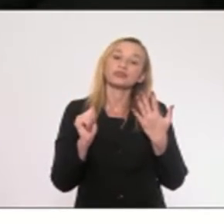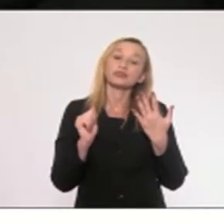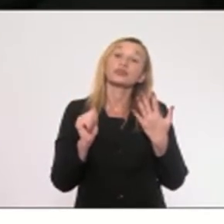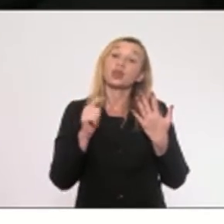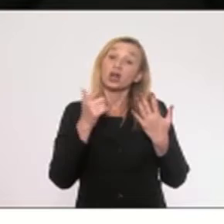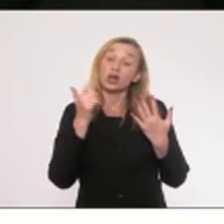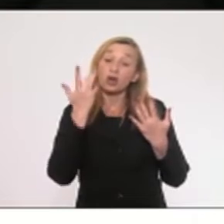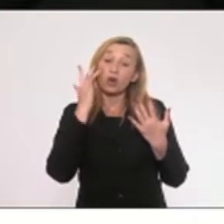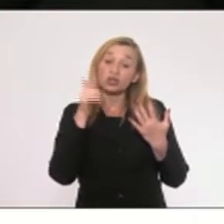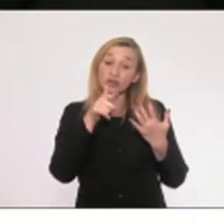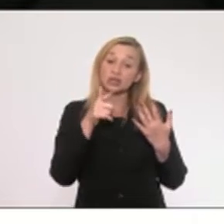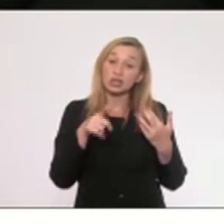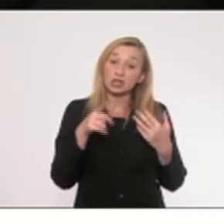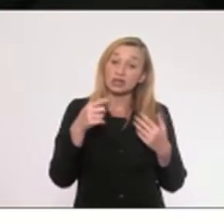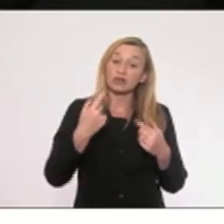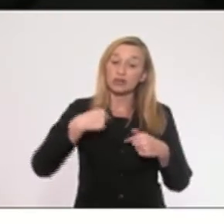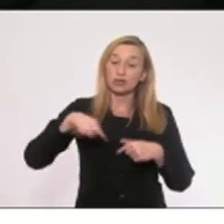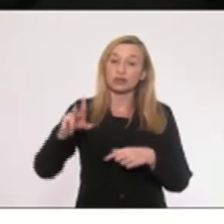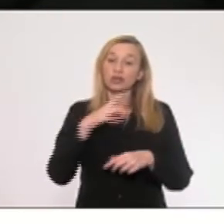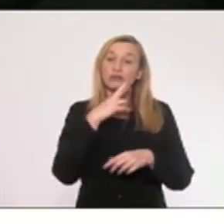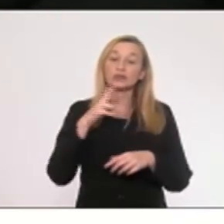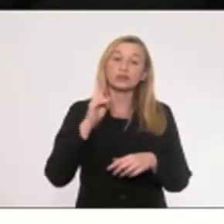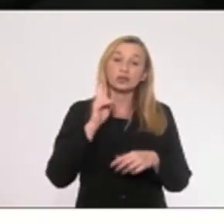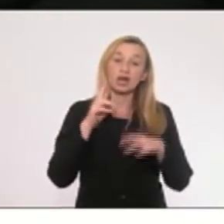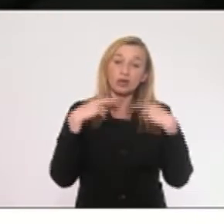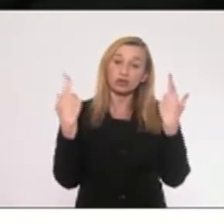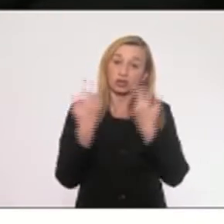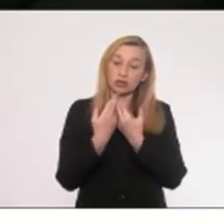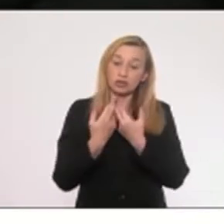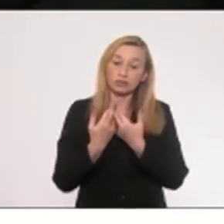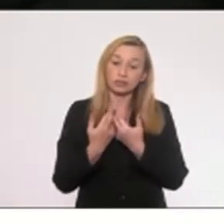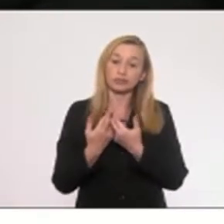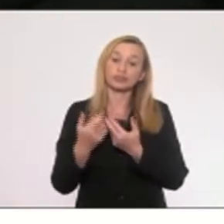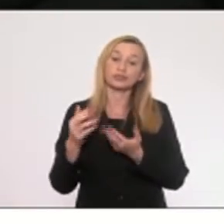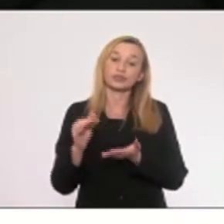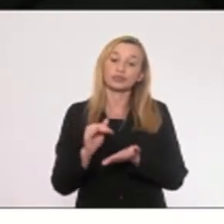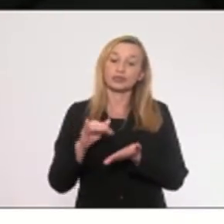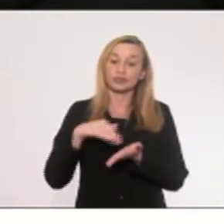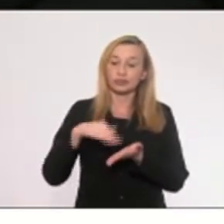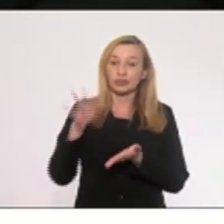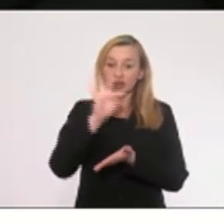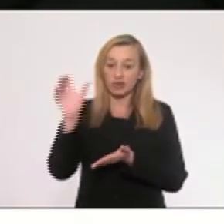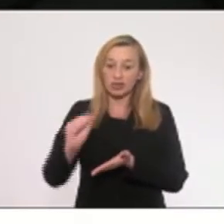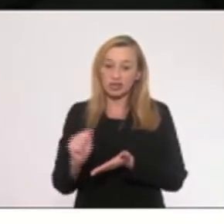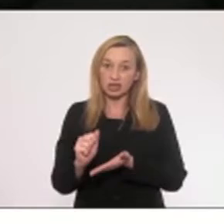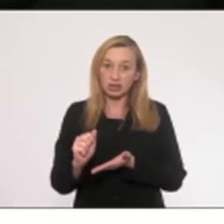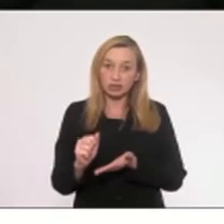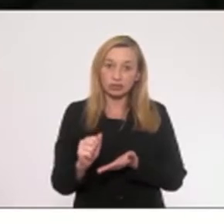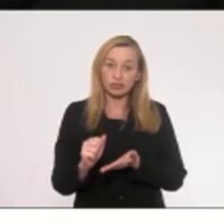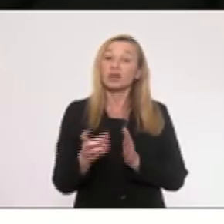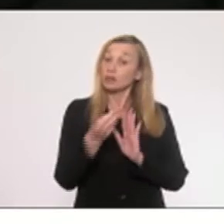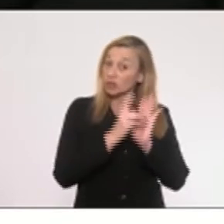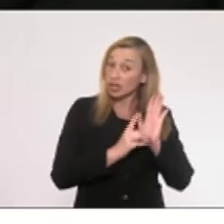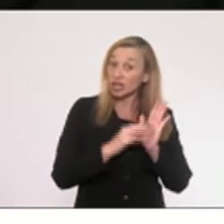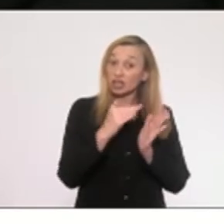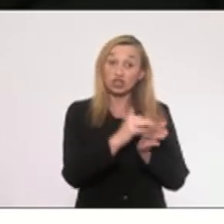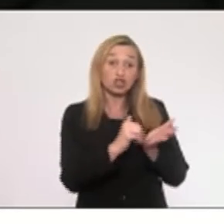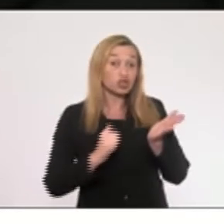ter participado dessa reunião com o secretário de Fazenda, que, por decreto, retirou, isso nunca aconteceu em nenhum